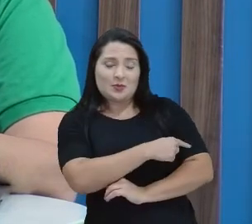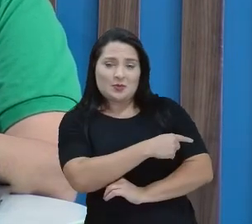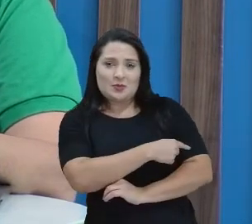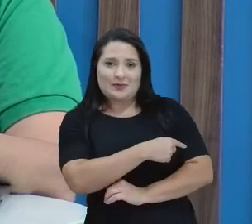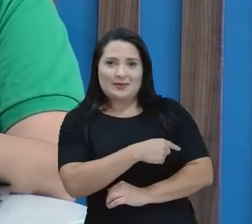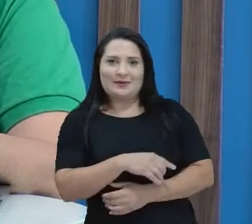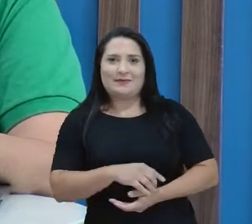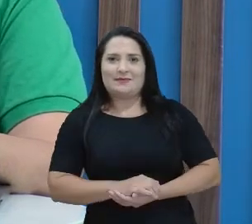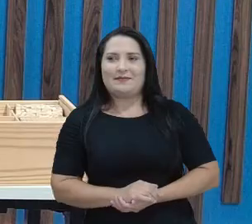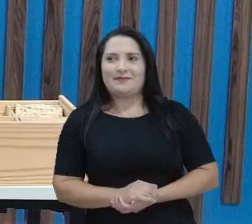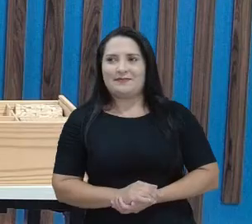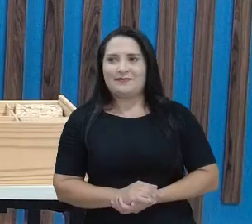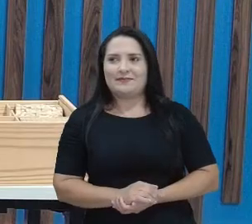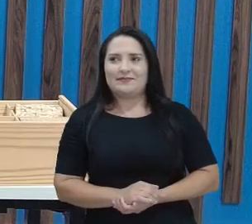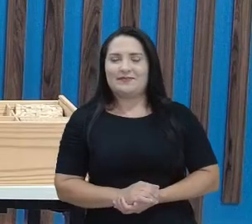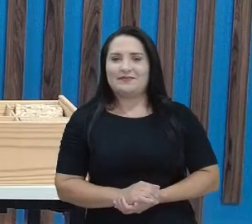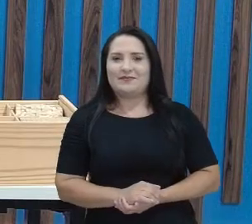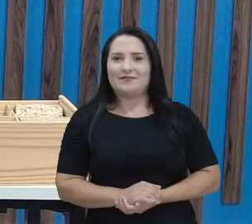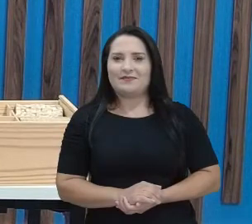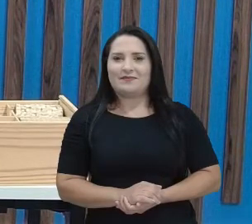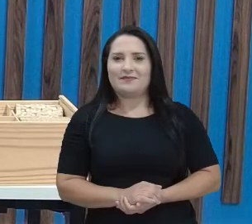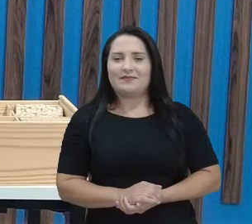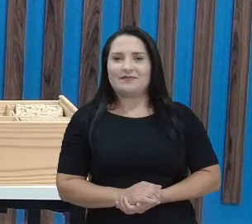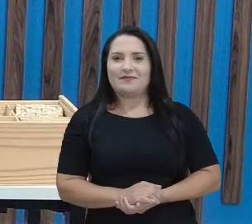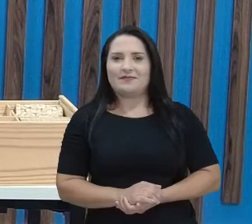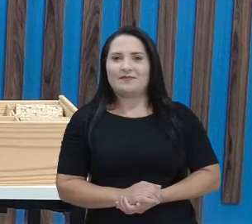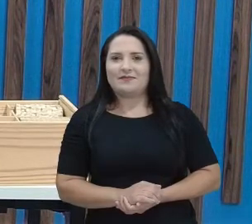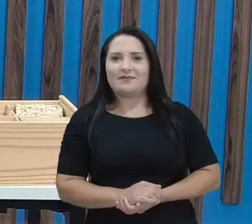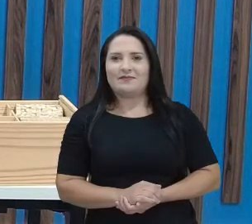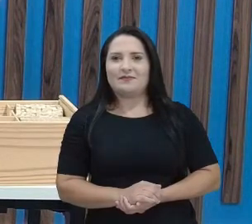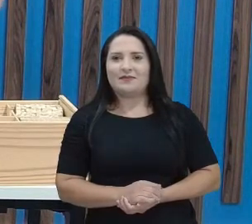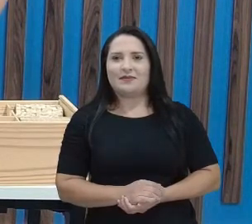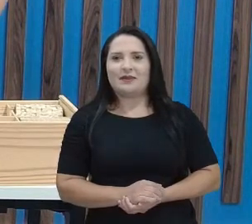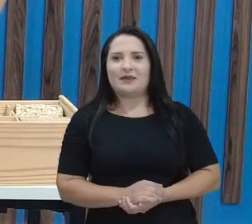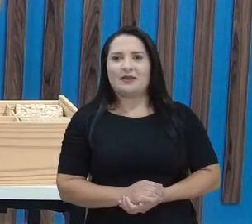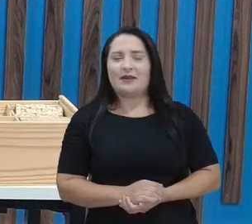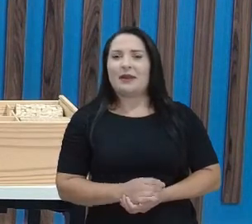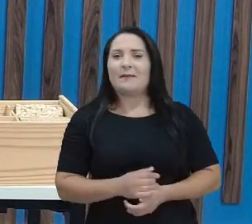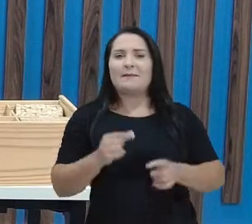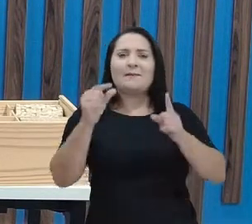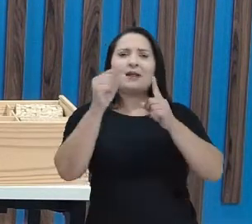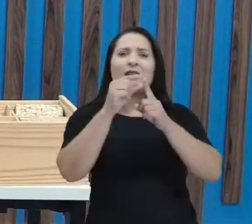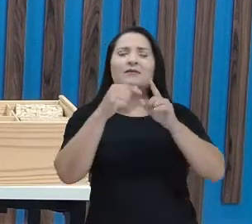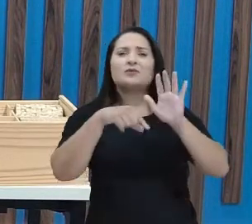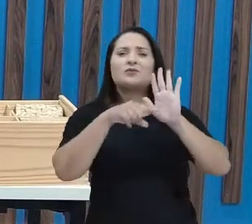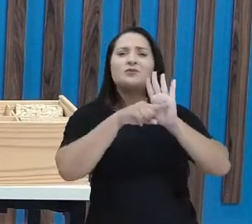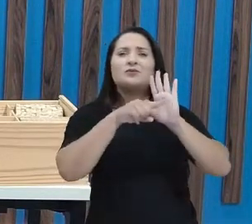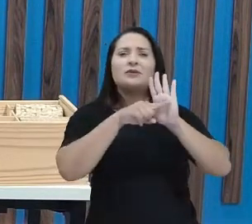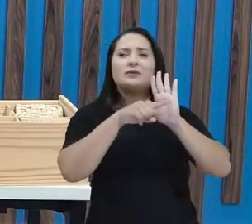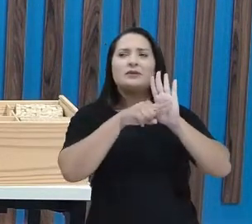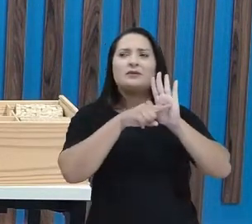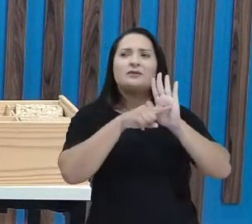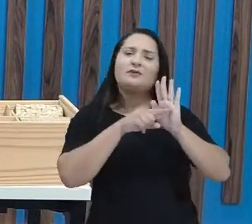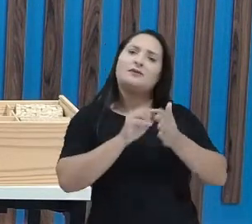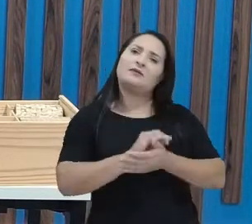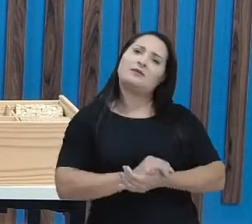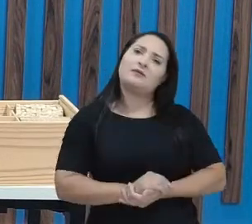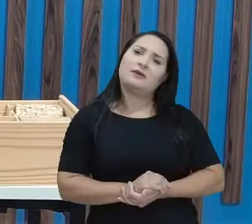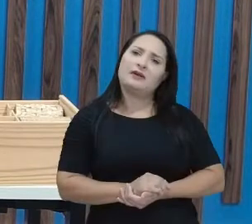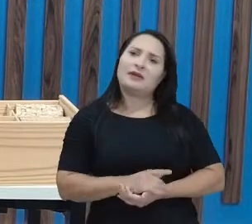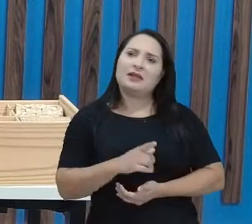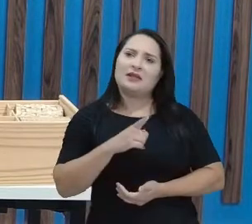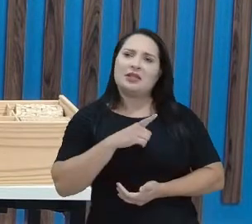né? Pois é, quem sabe... A subtração, a palavra subtração, professora Iris e crianças, foi um equívoco